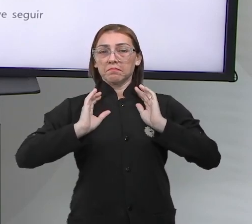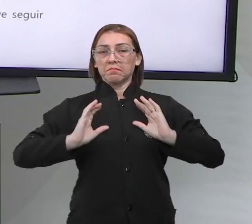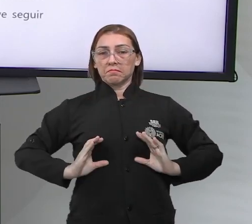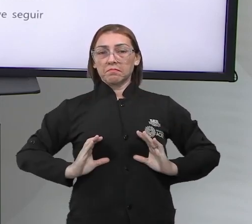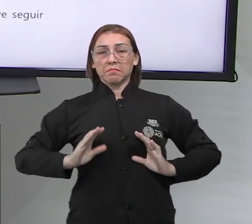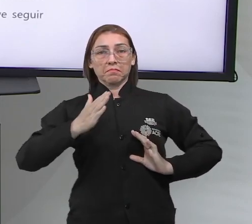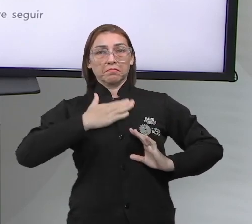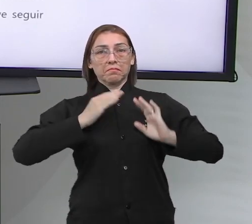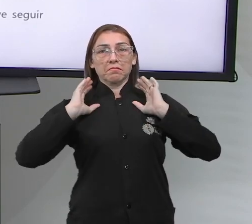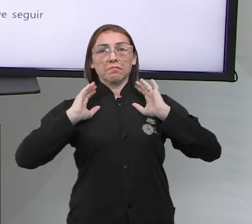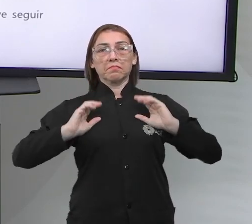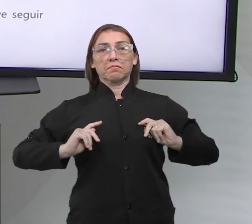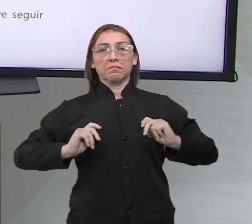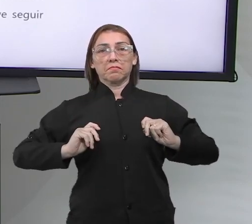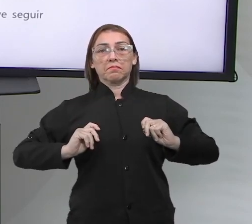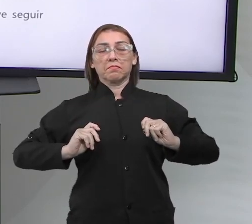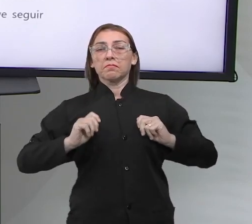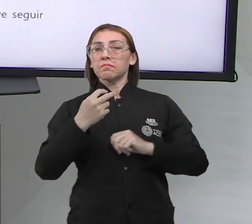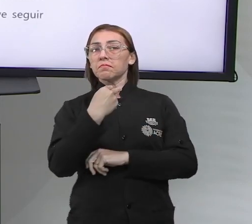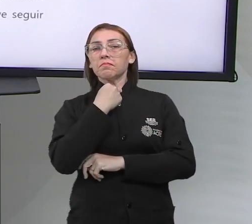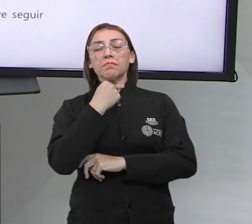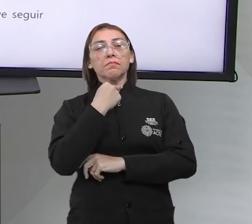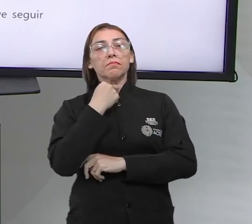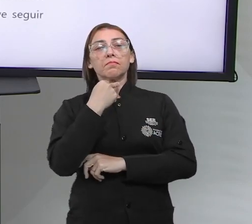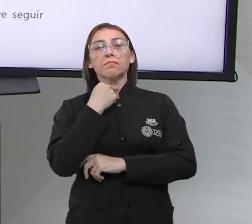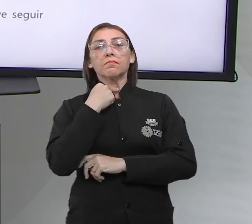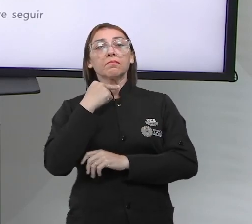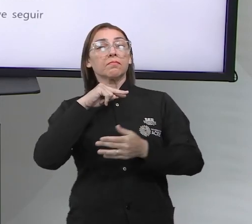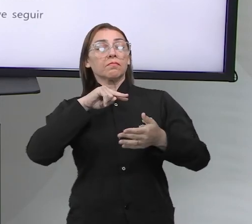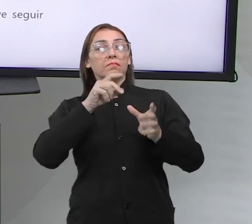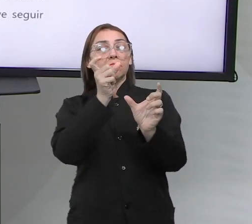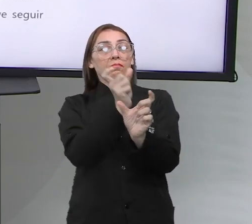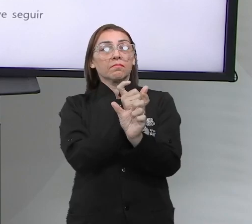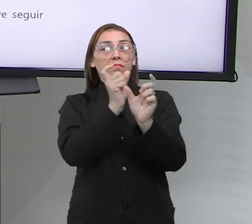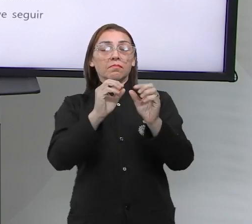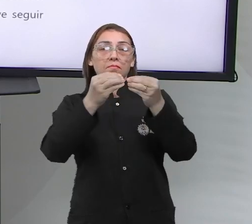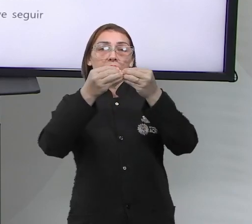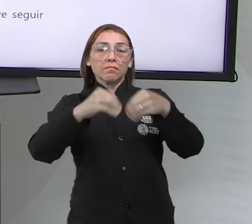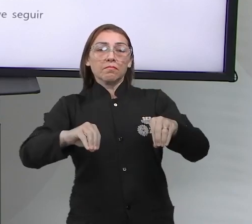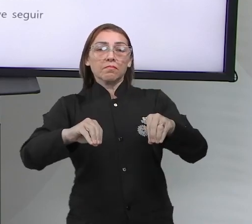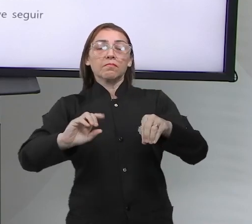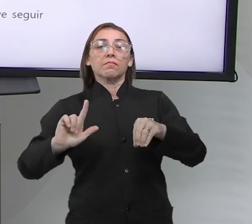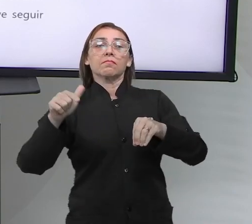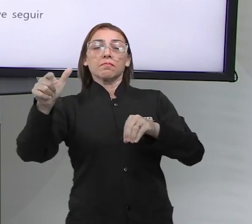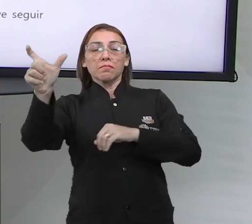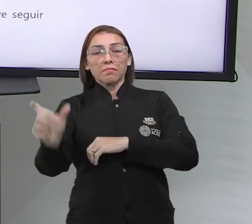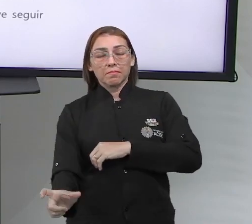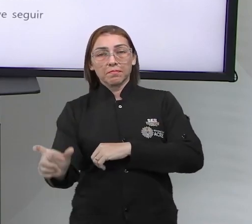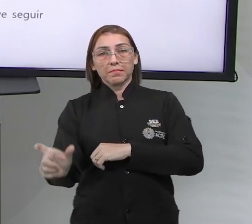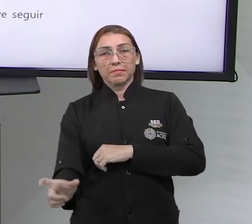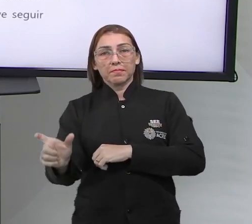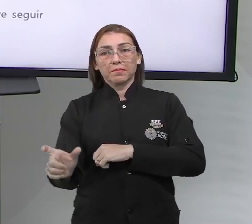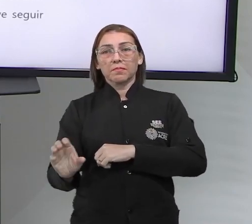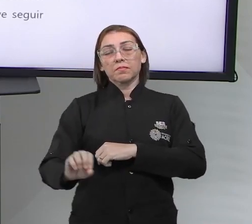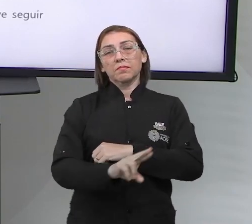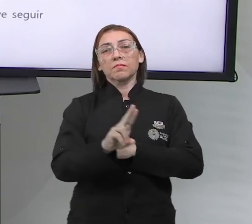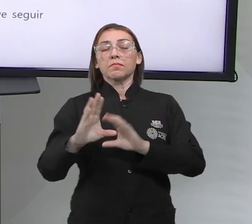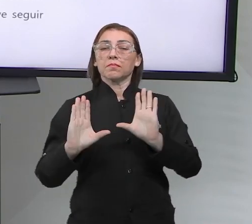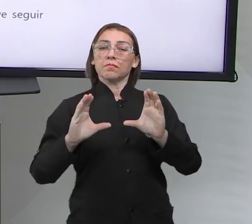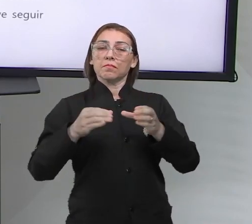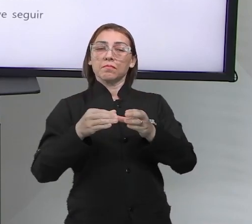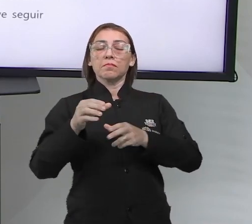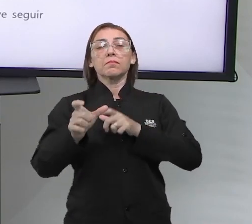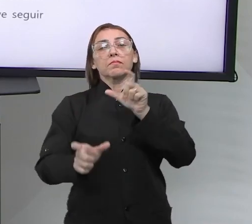meu comportamento, ele não pode ser sinônimo de prejuízo para uma outra pessoa ou para um grupo